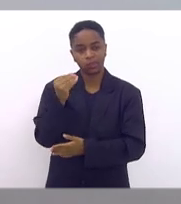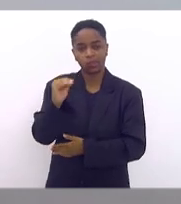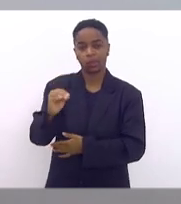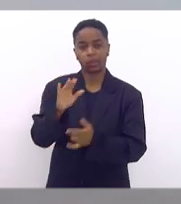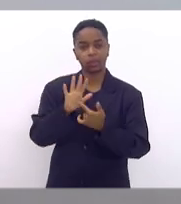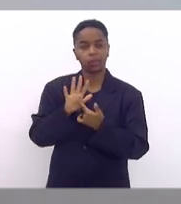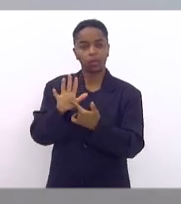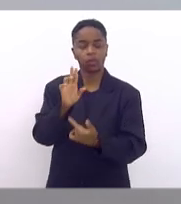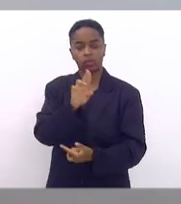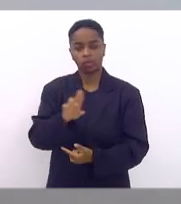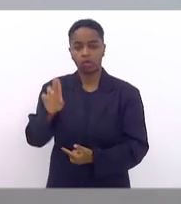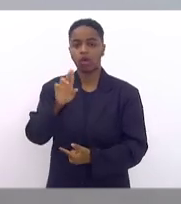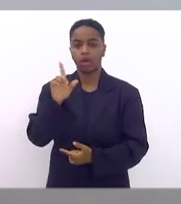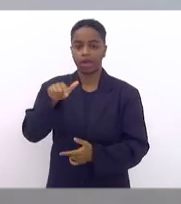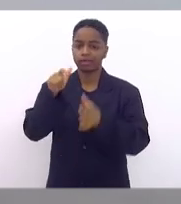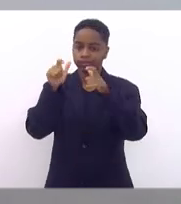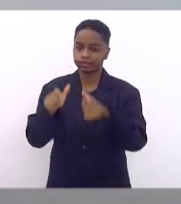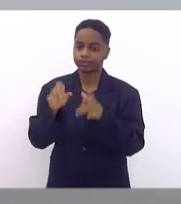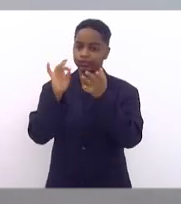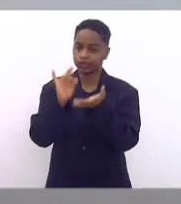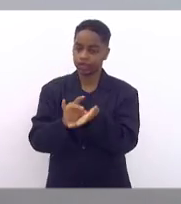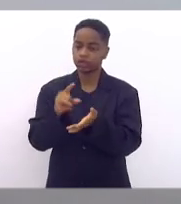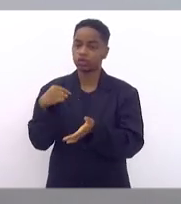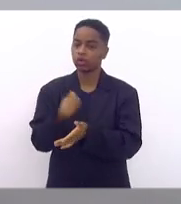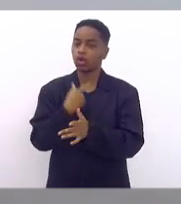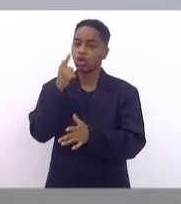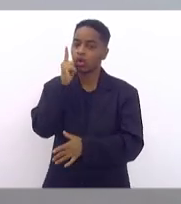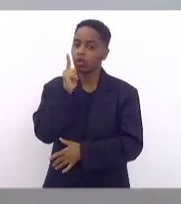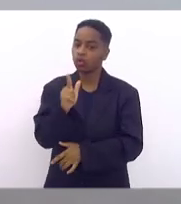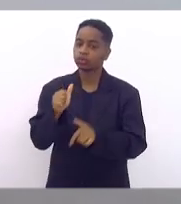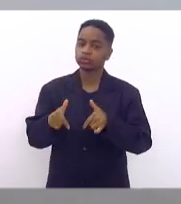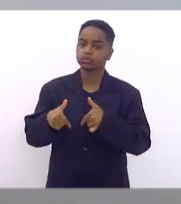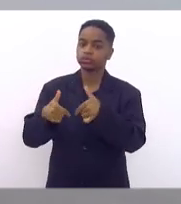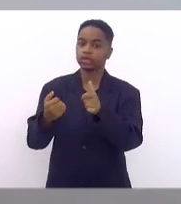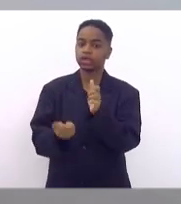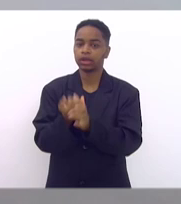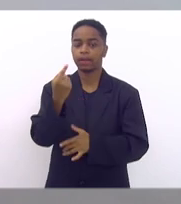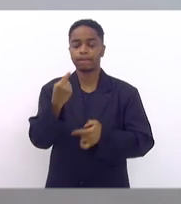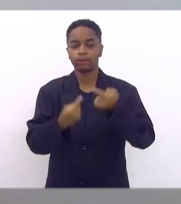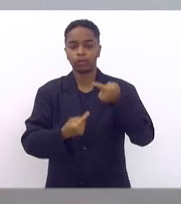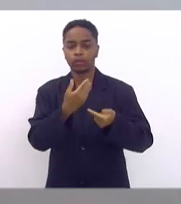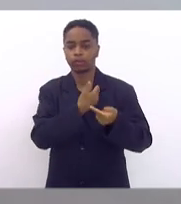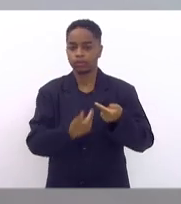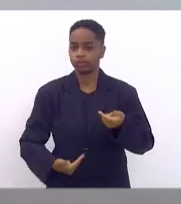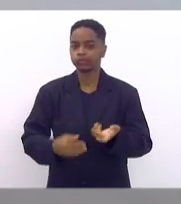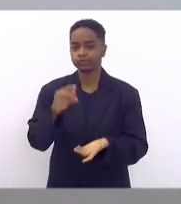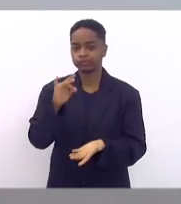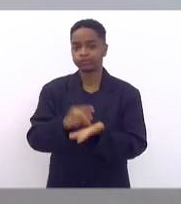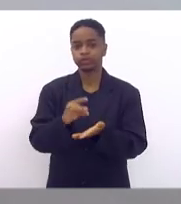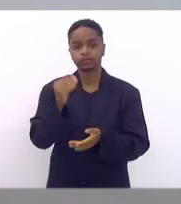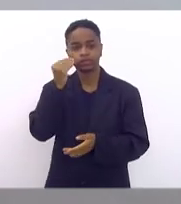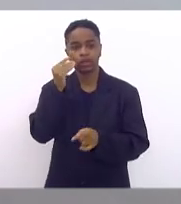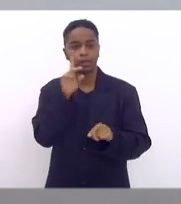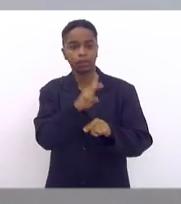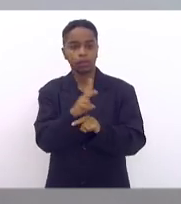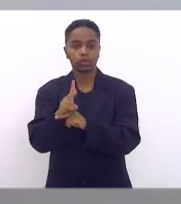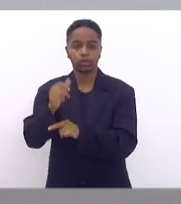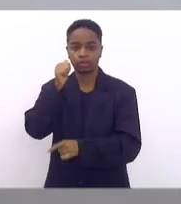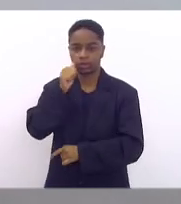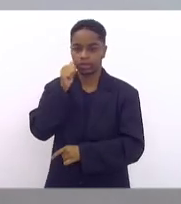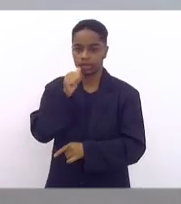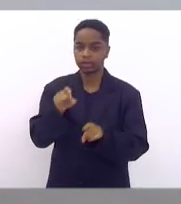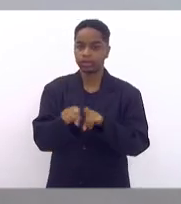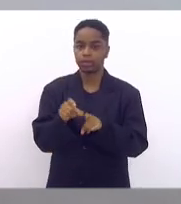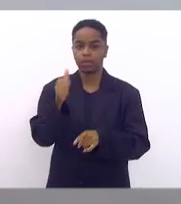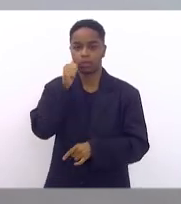isso. A gente aí sim consegue realizar políticas públicas efetivas para proteger as meninas e